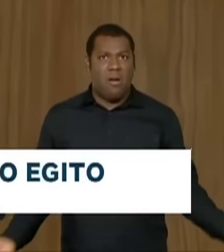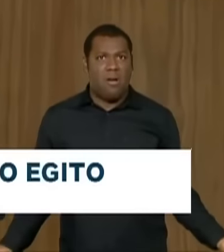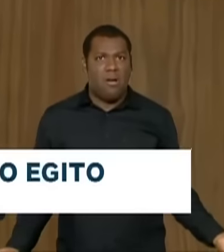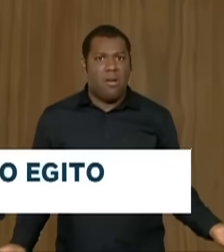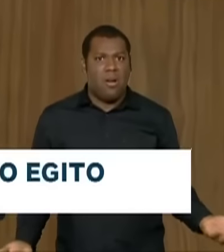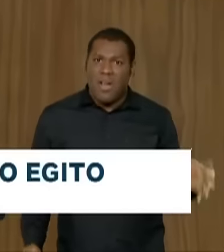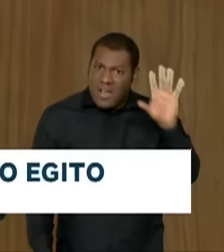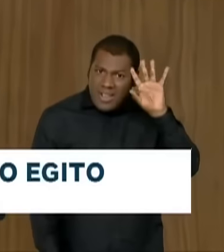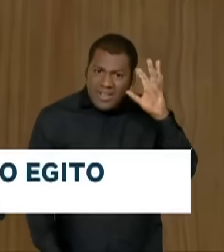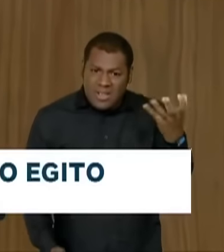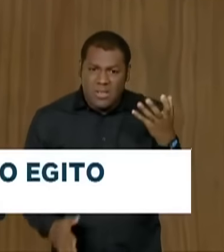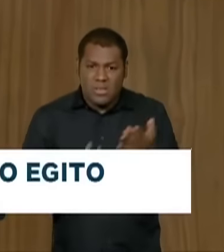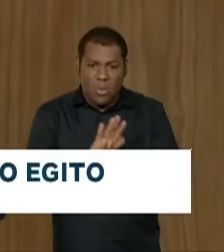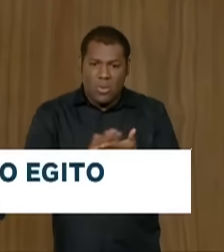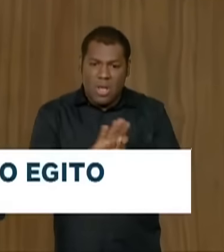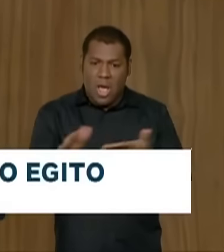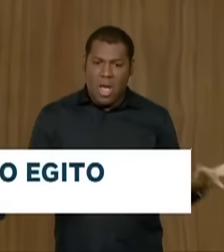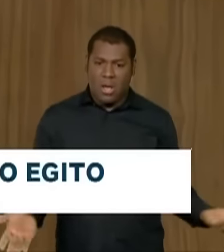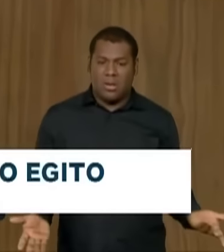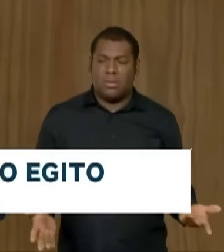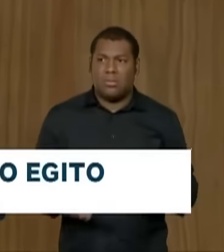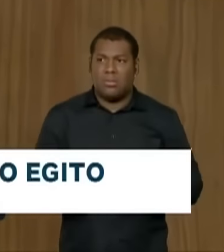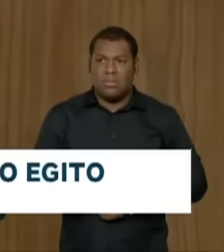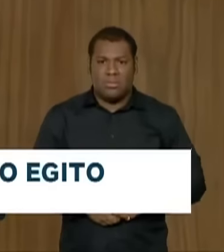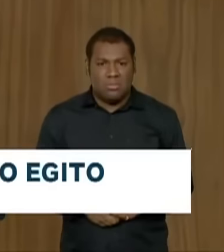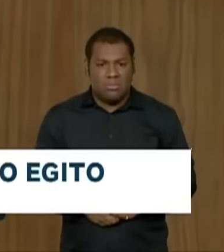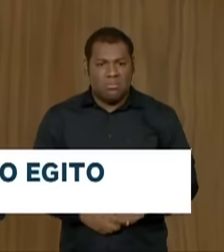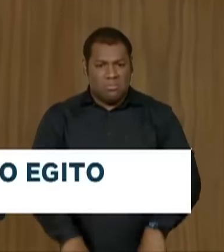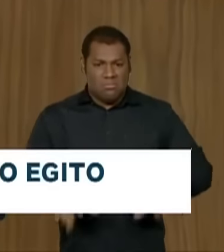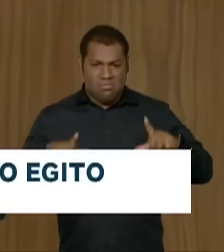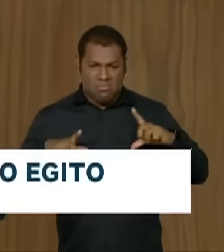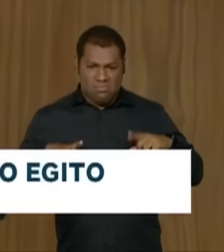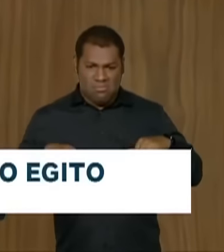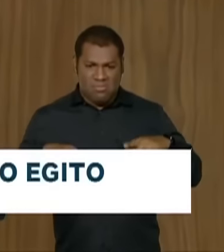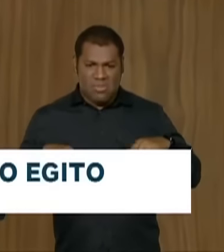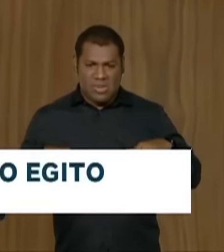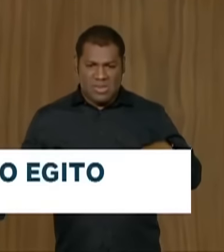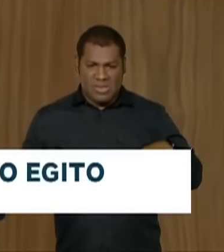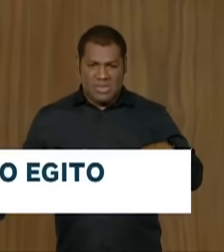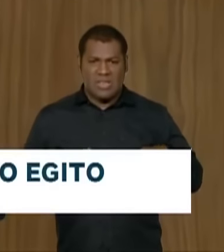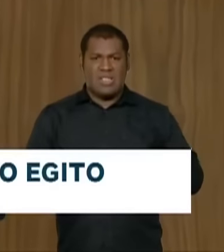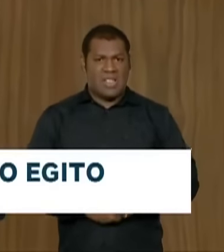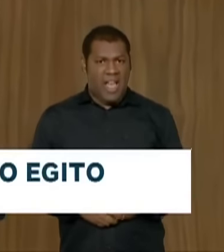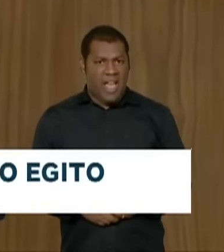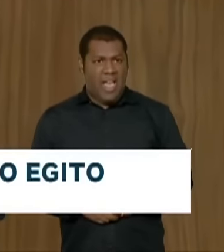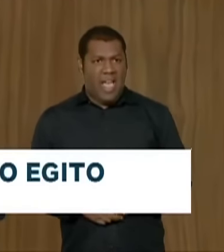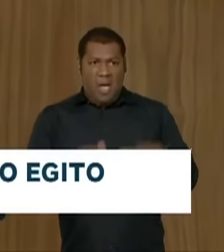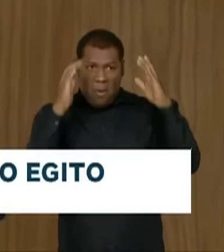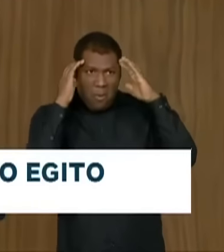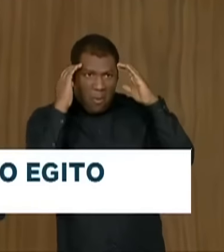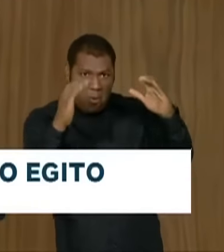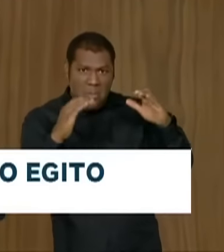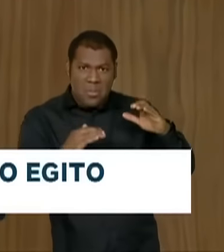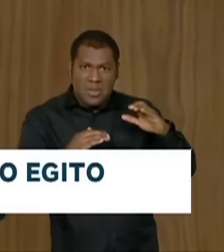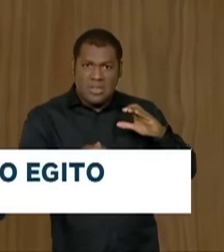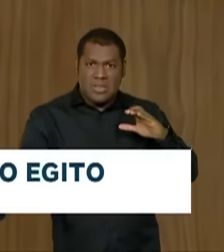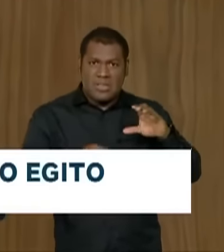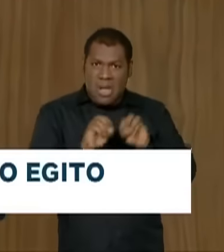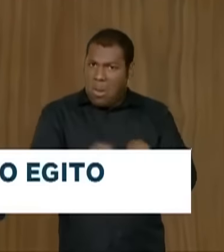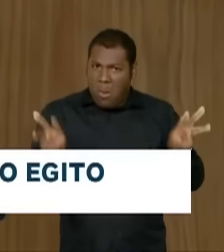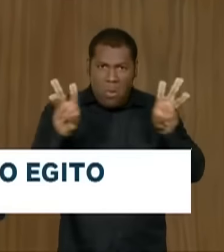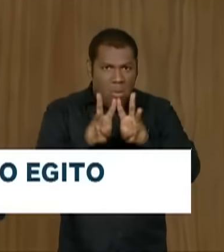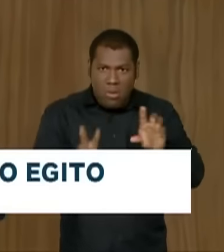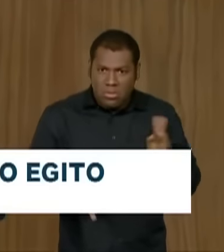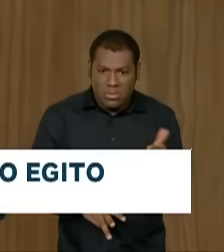numa tomada de decisão para que Israel cumpra uma das decisões que a ONU tomou ao longo desses anos.